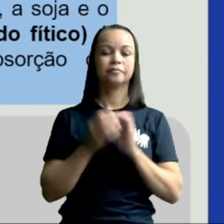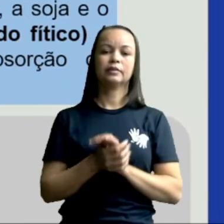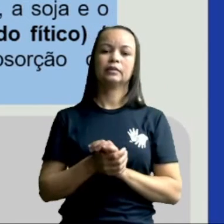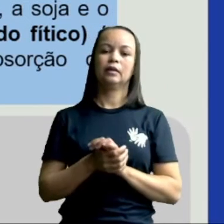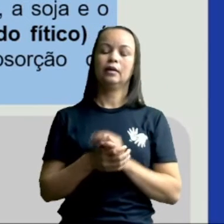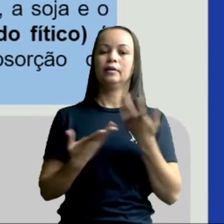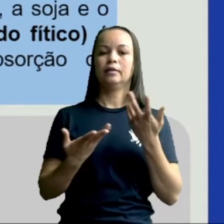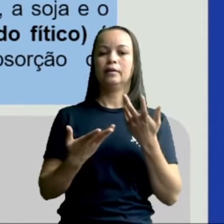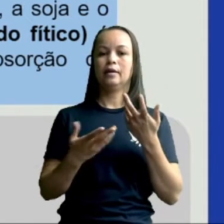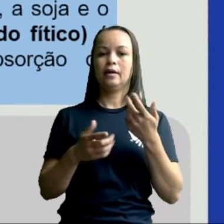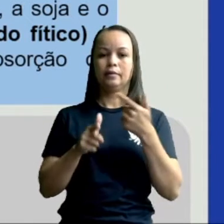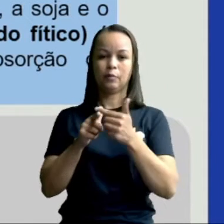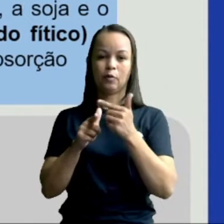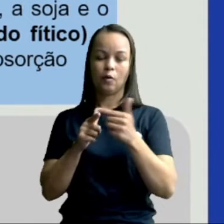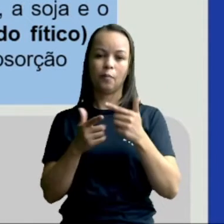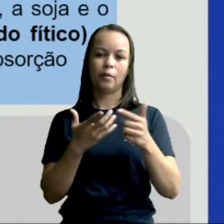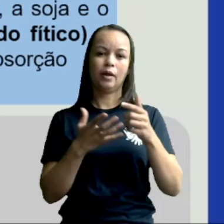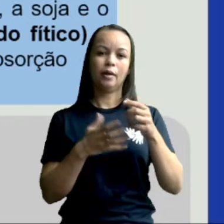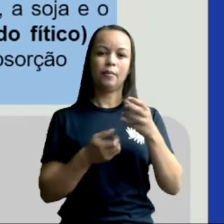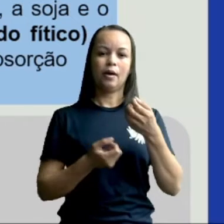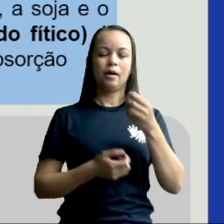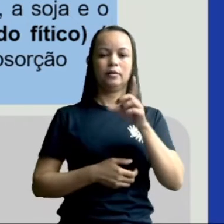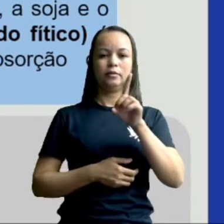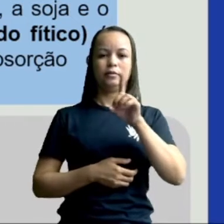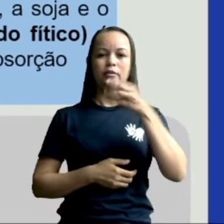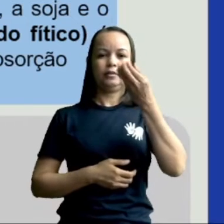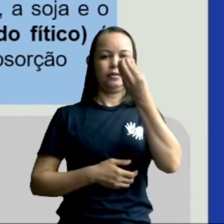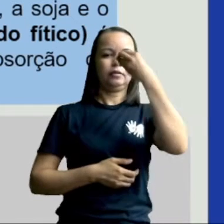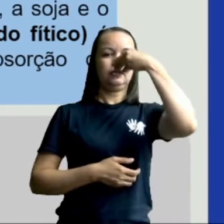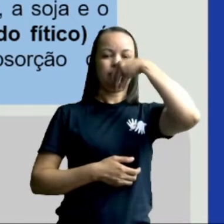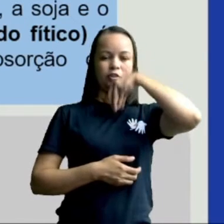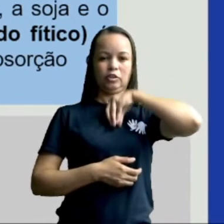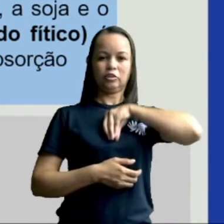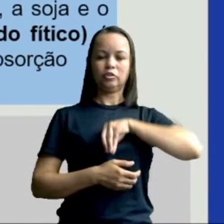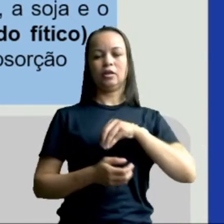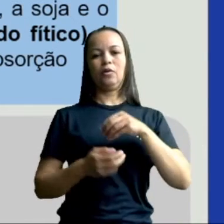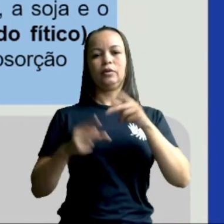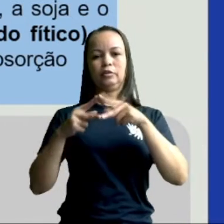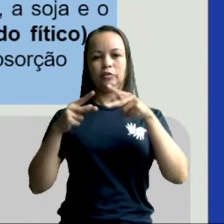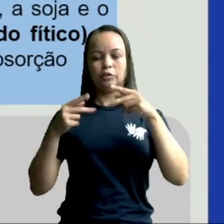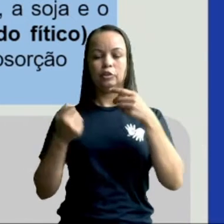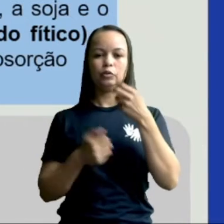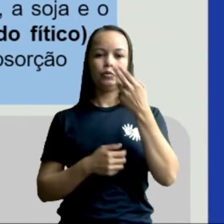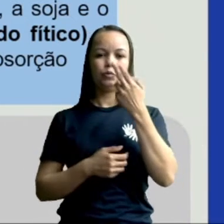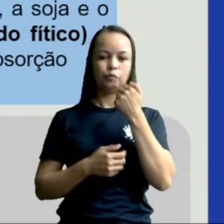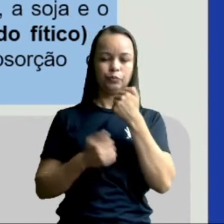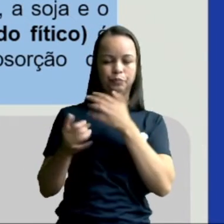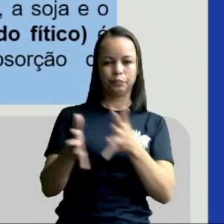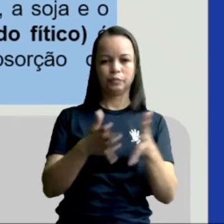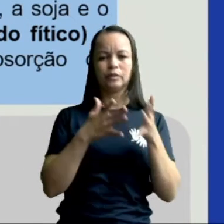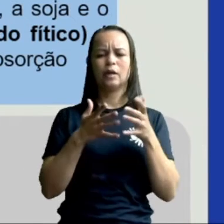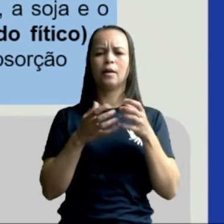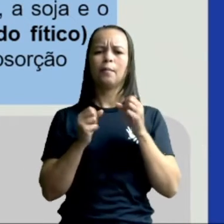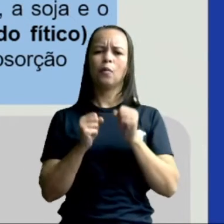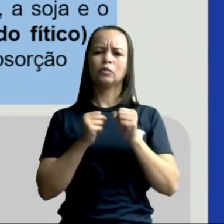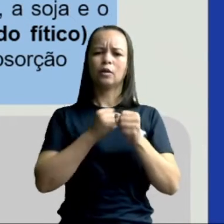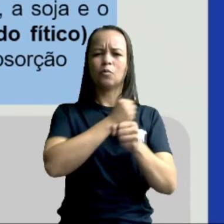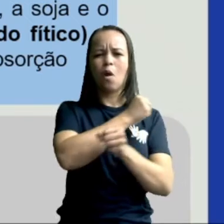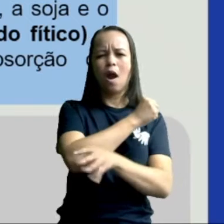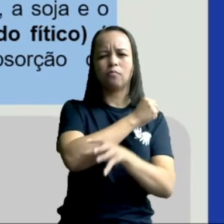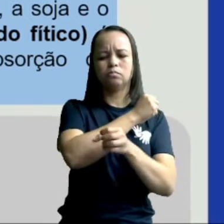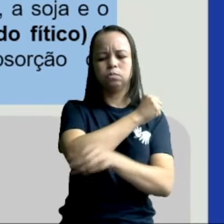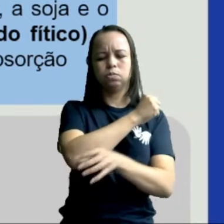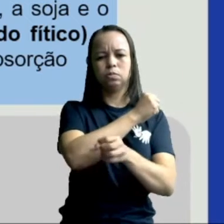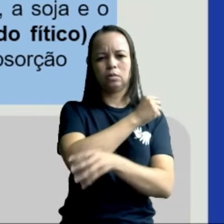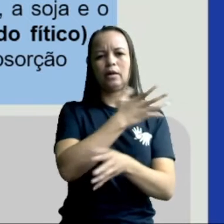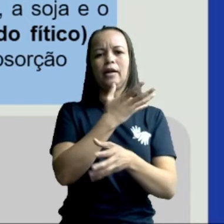prejudicam a digestão e a absorção de nutrientes, podendo também provocar gases e